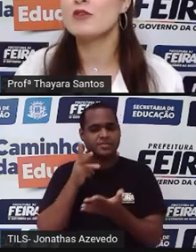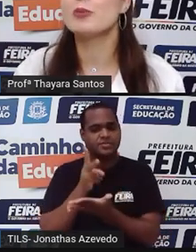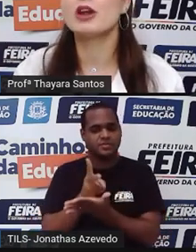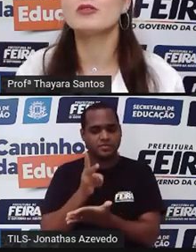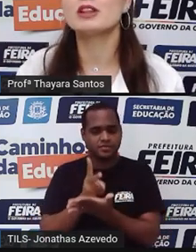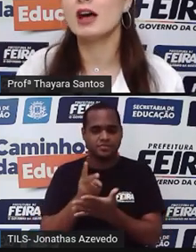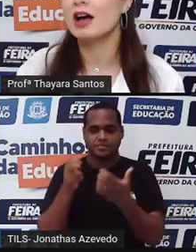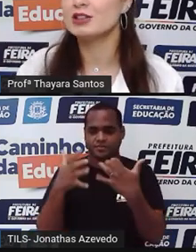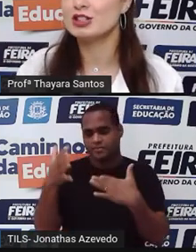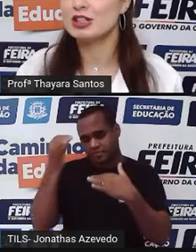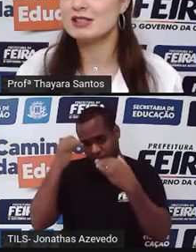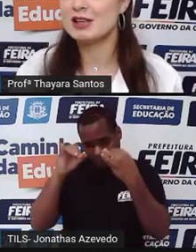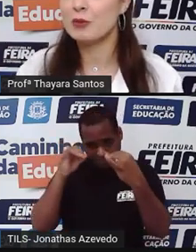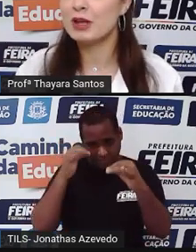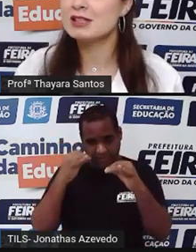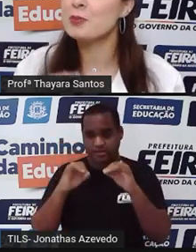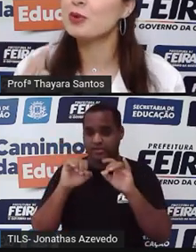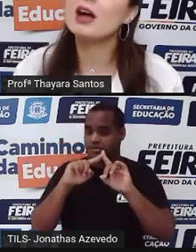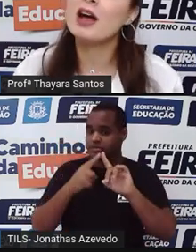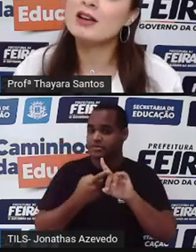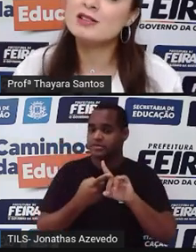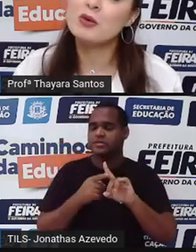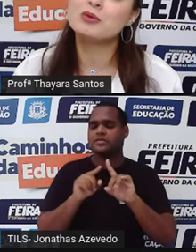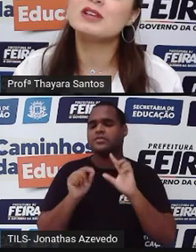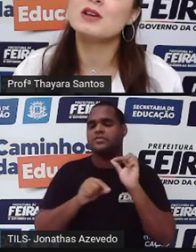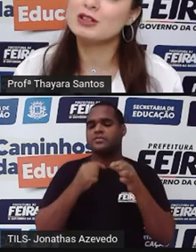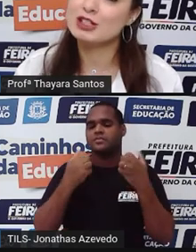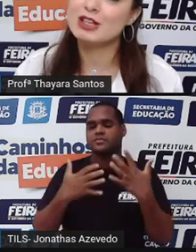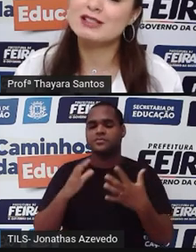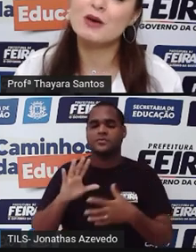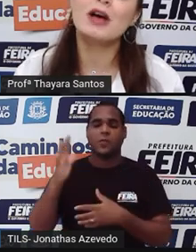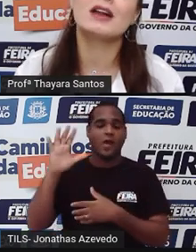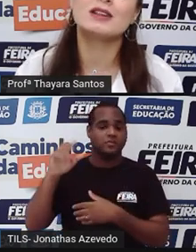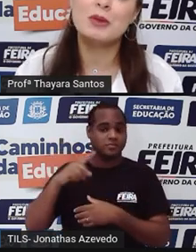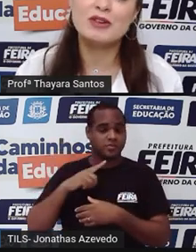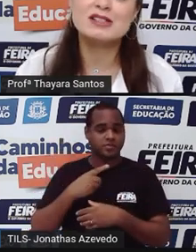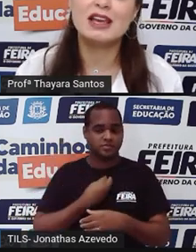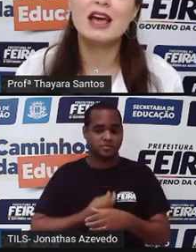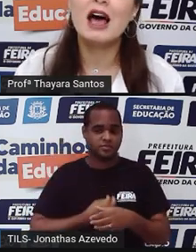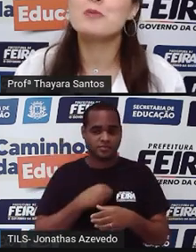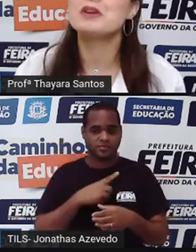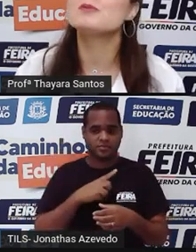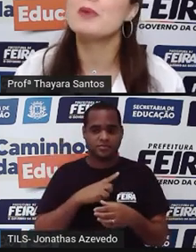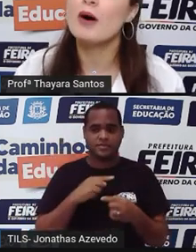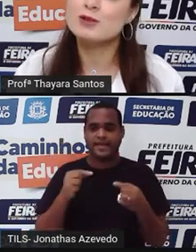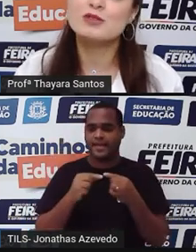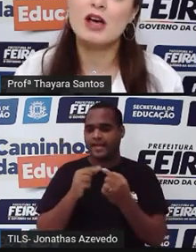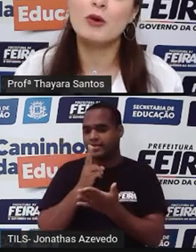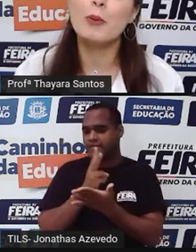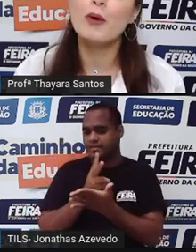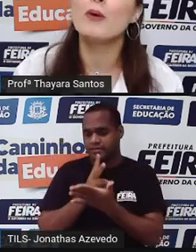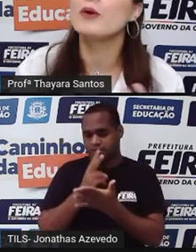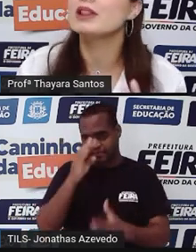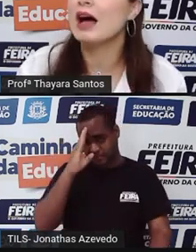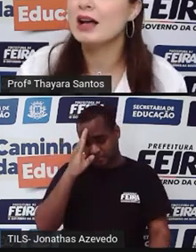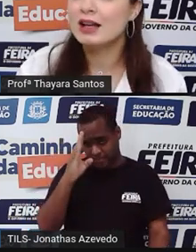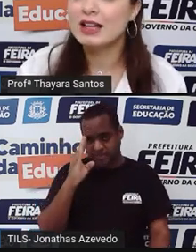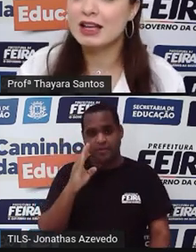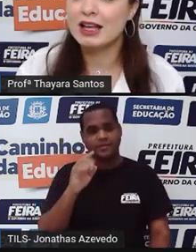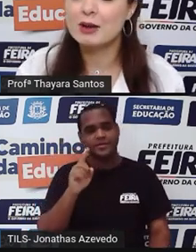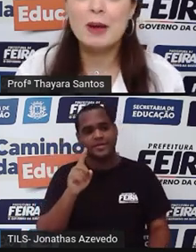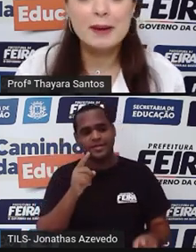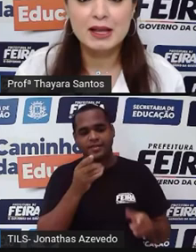a responsável por evitar a gestação e se por acaso acontecendo a gestação ela também vai ser a principal responsável por